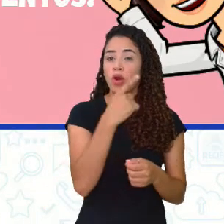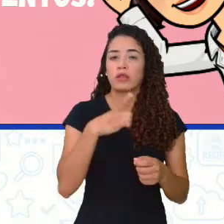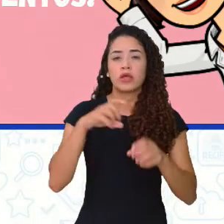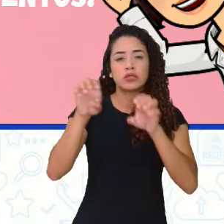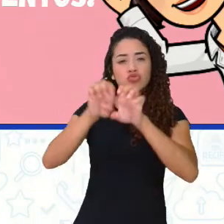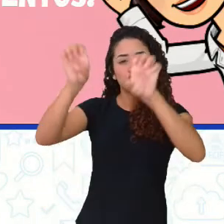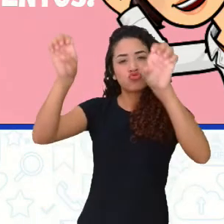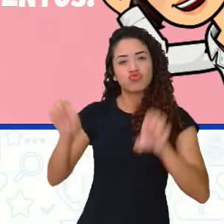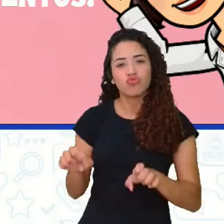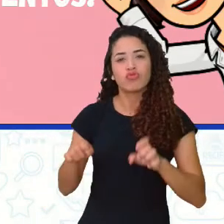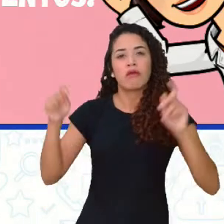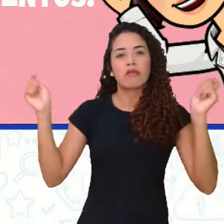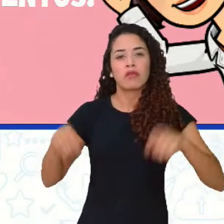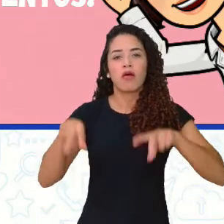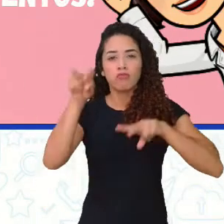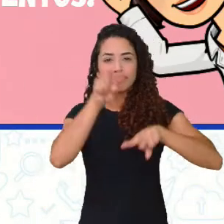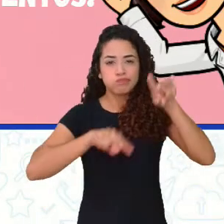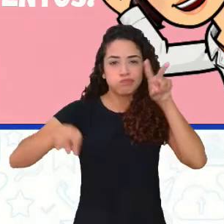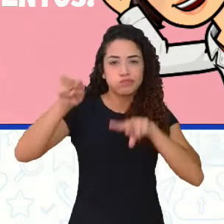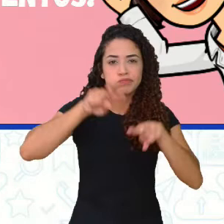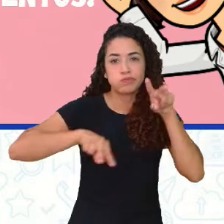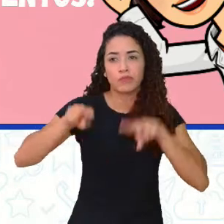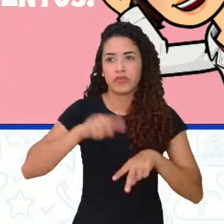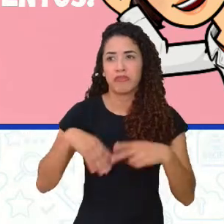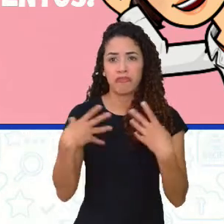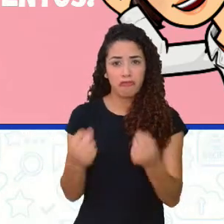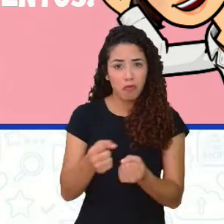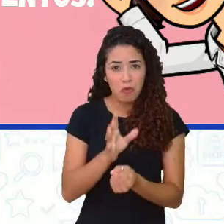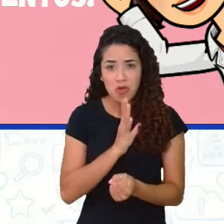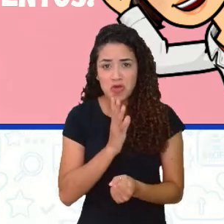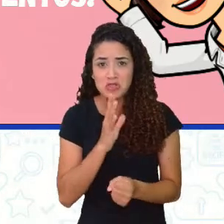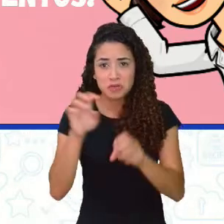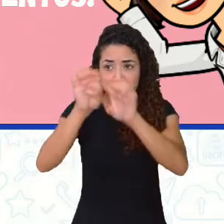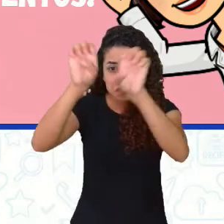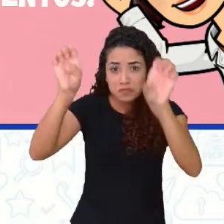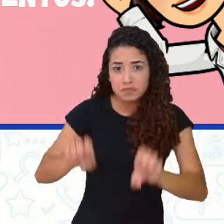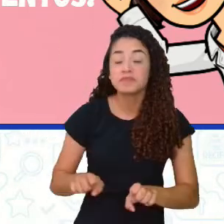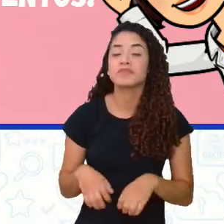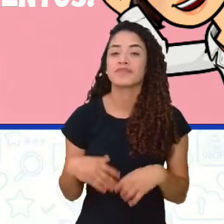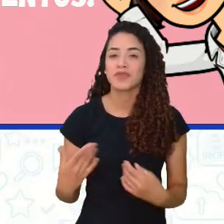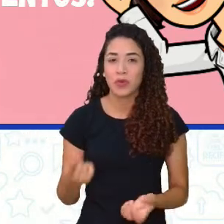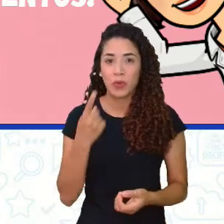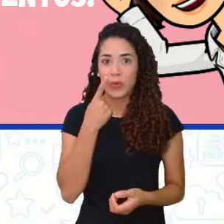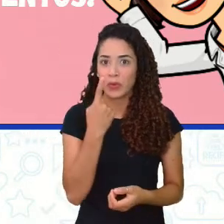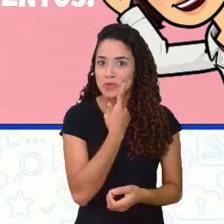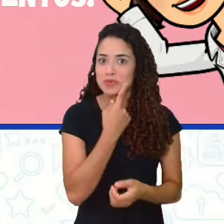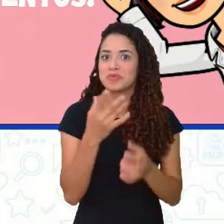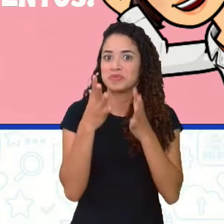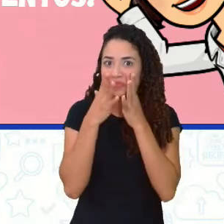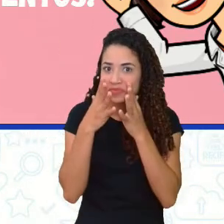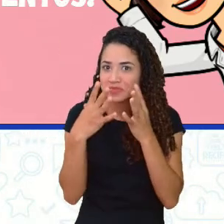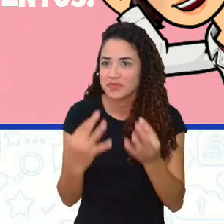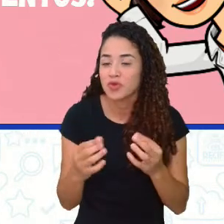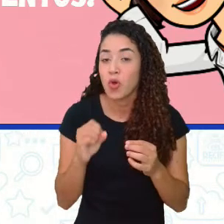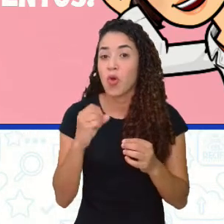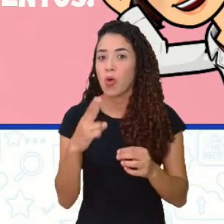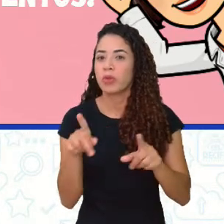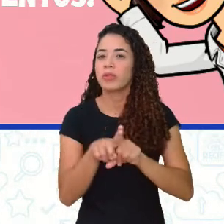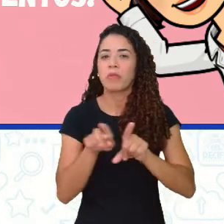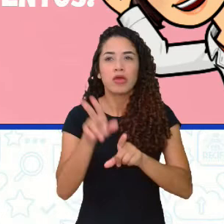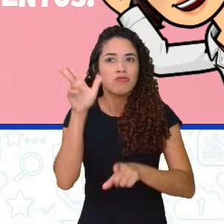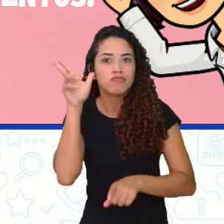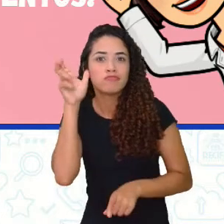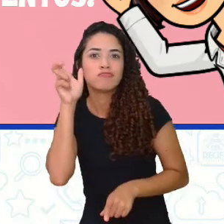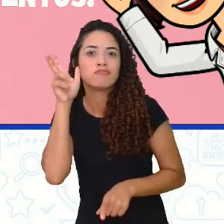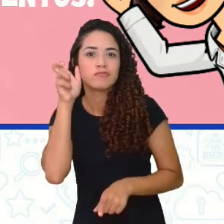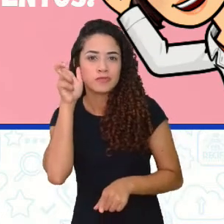que garantem a visão. Vamos conhecer as estruturas? Então, olhos atentos ou também audição bem